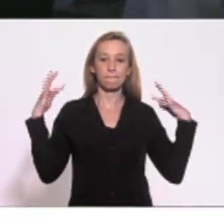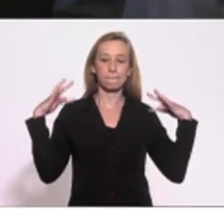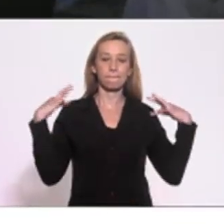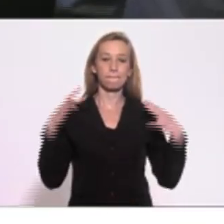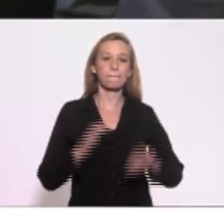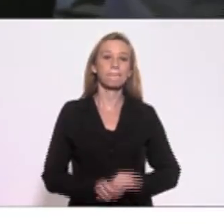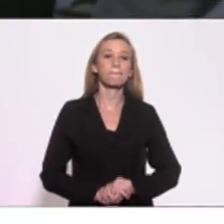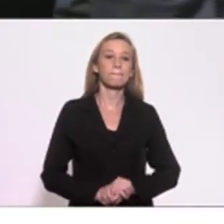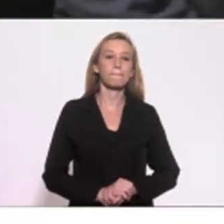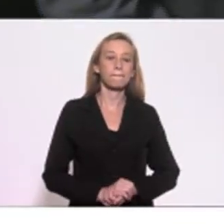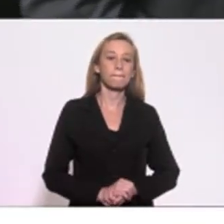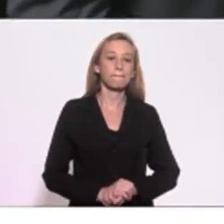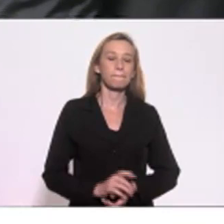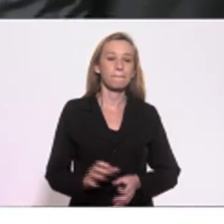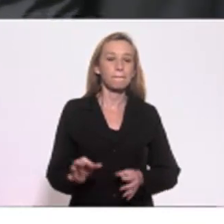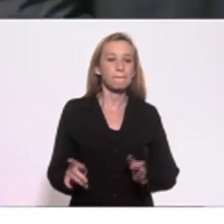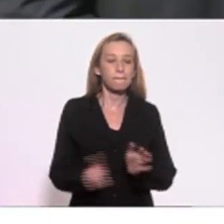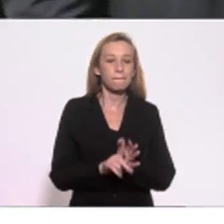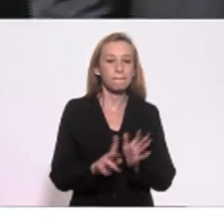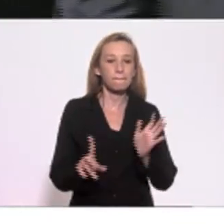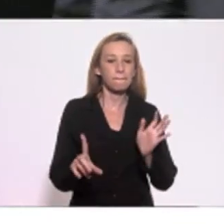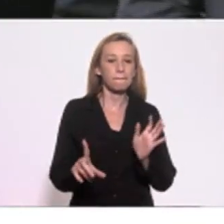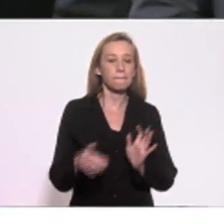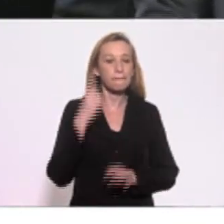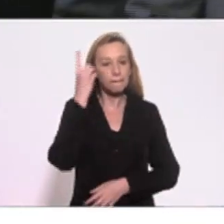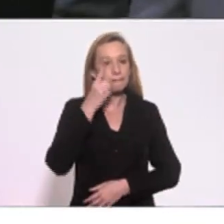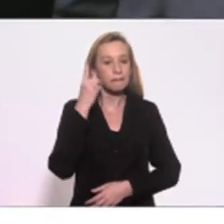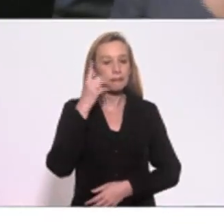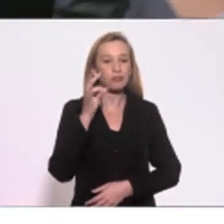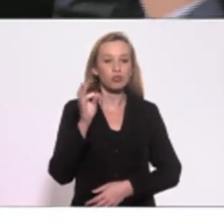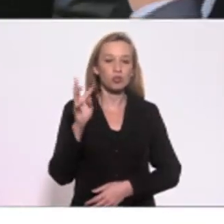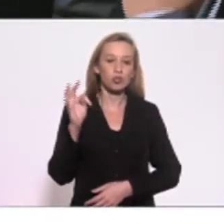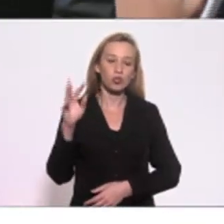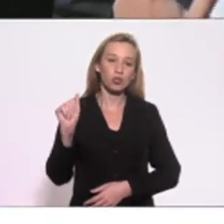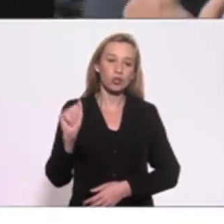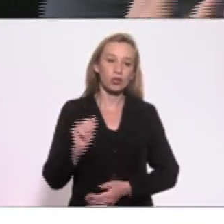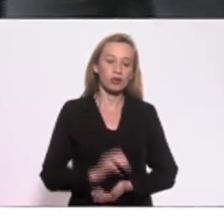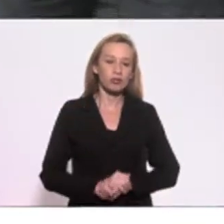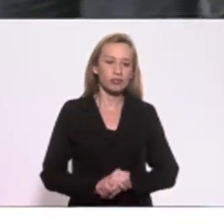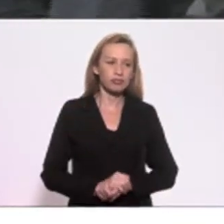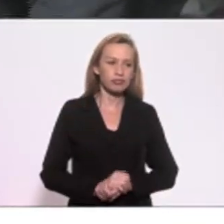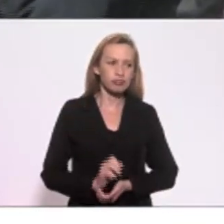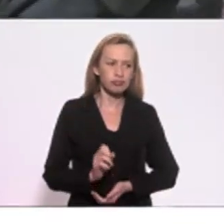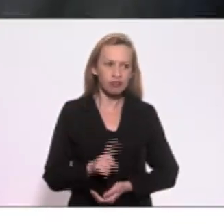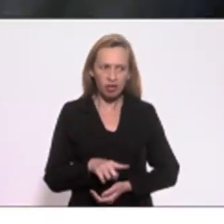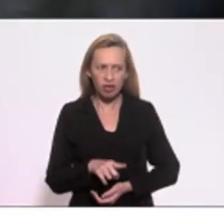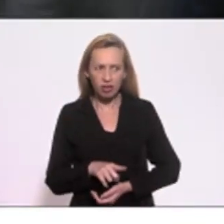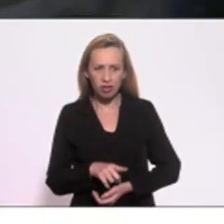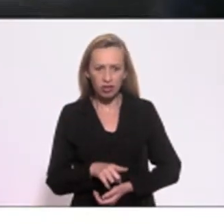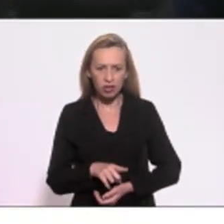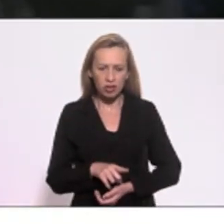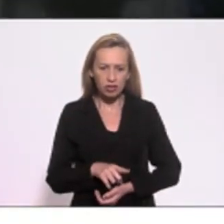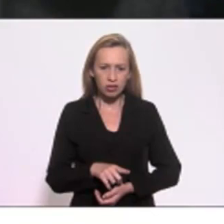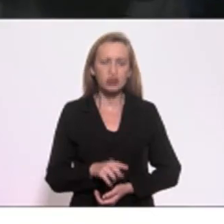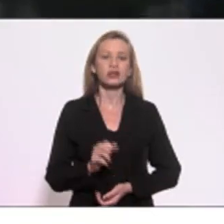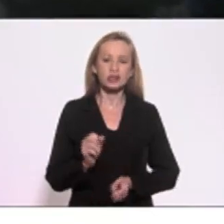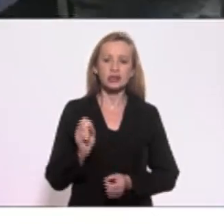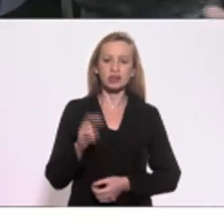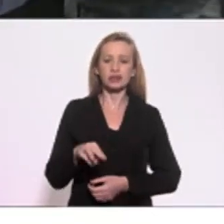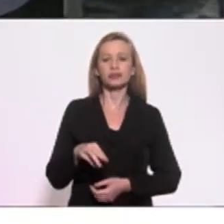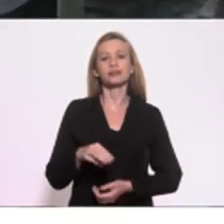Turismo no projeto do deputado Gustavo Tutuca, né? O meu parecer é... Não, não. Não? É, Tutuca com a Zeidan.